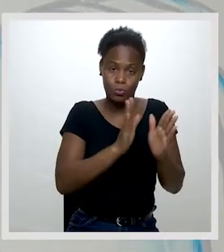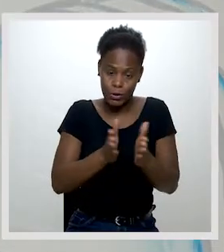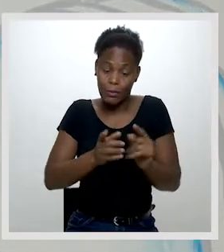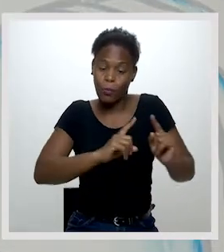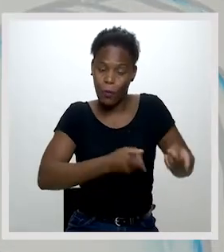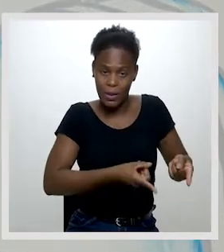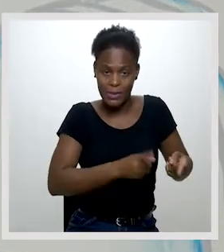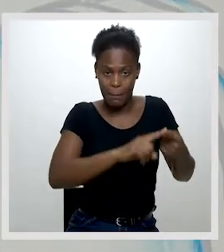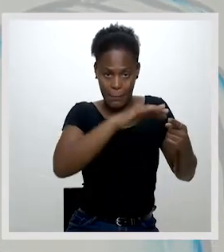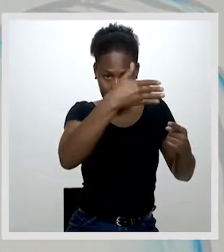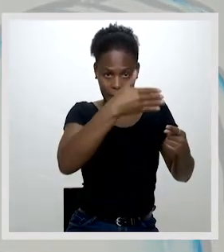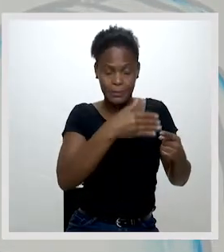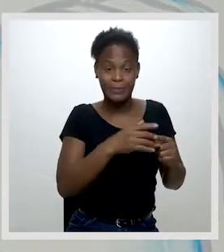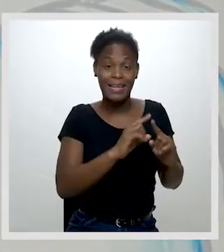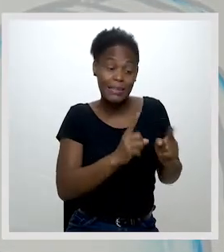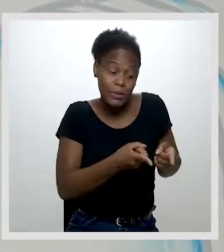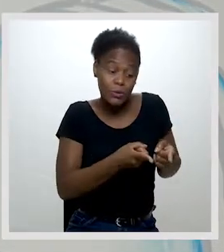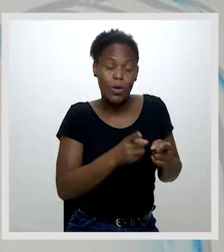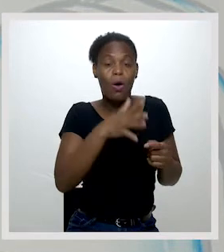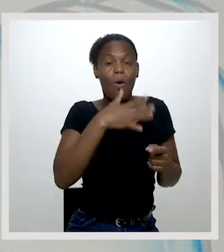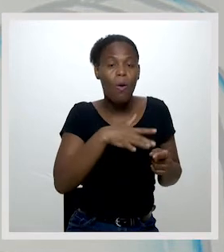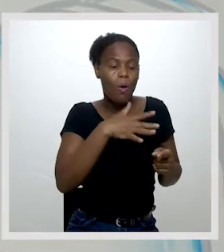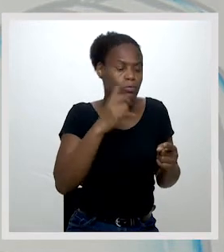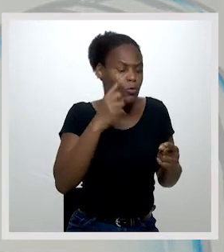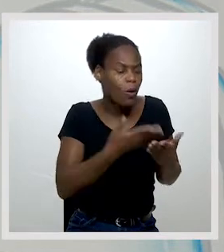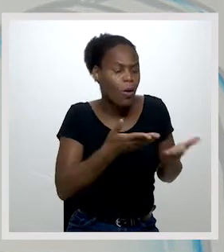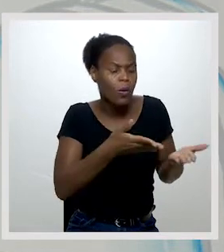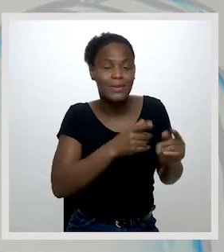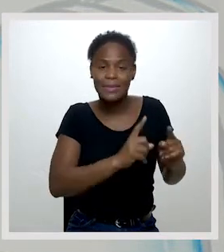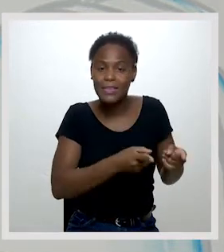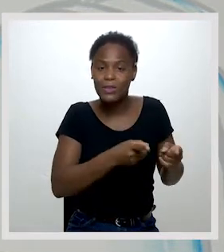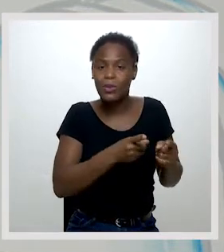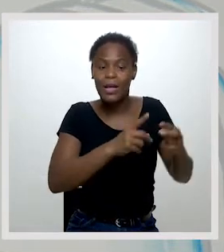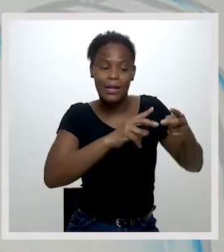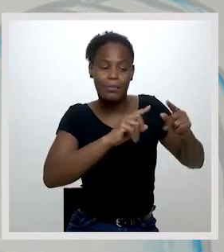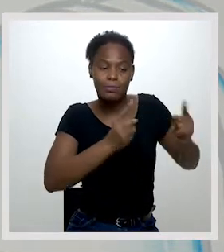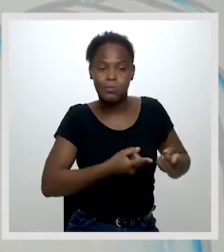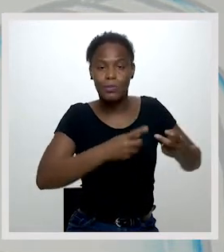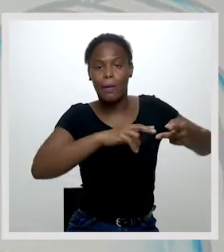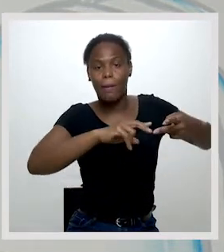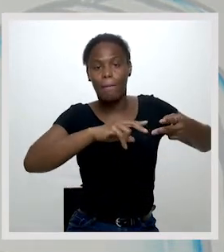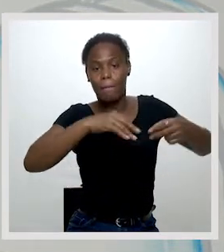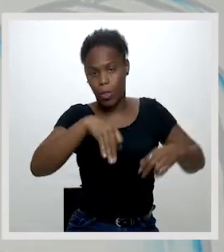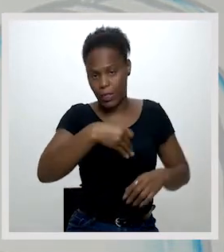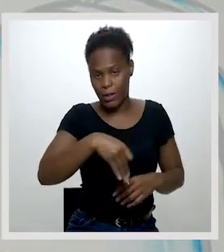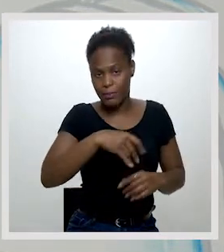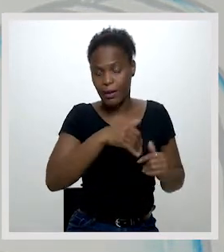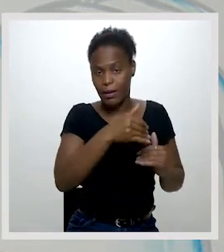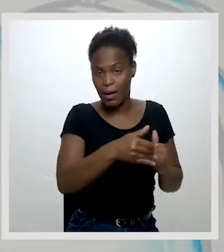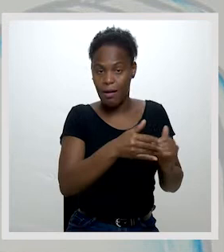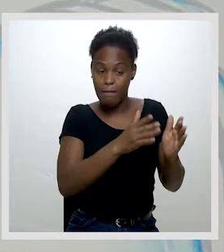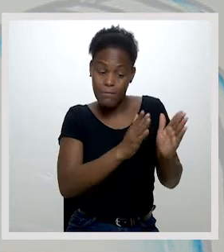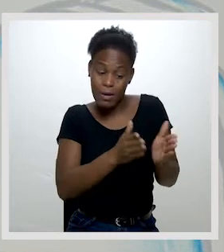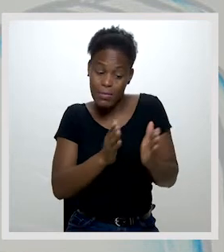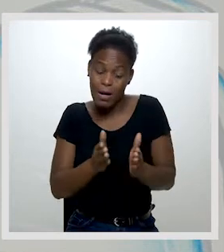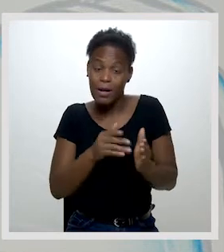é a etapa inicial onde indica o início da síntese das proteínas. A partir desta etapa, com o início da síntese